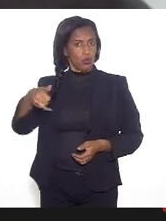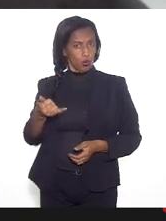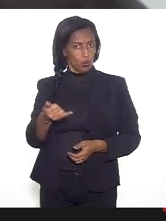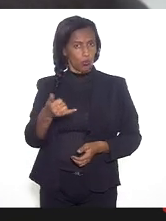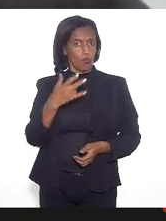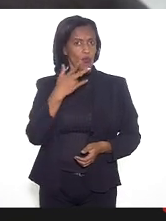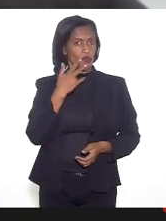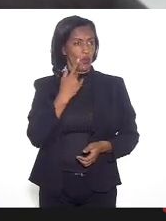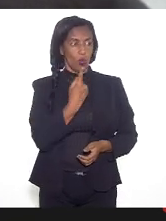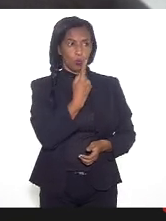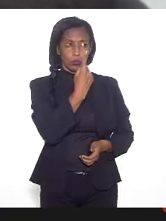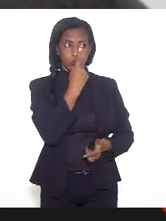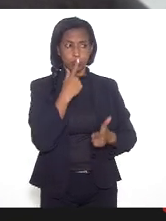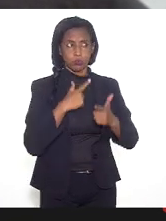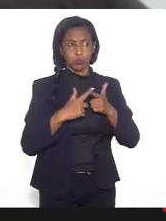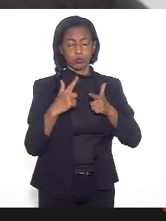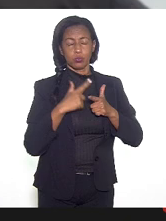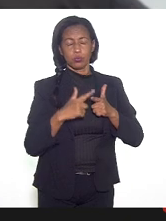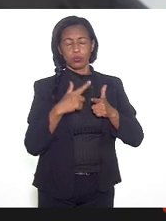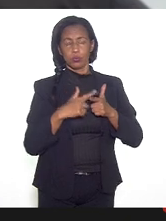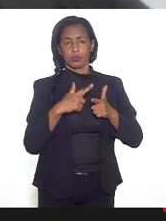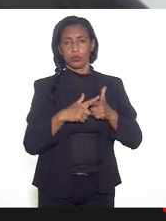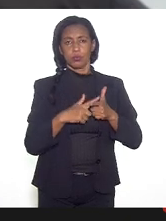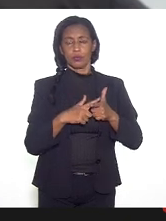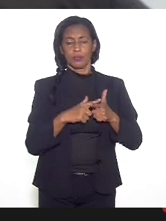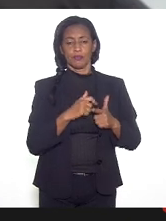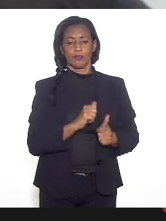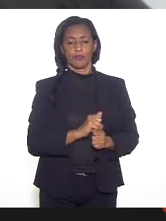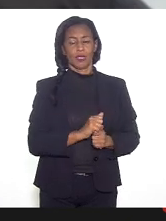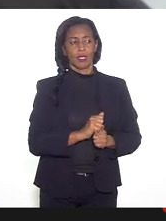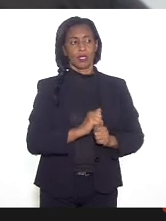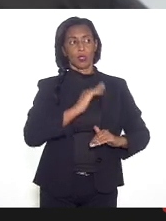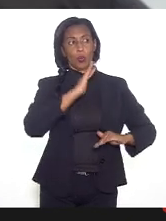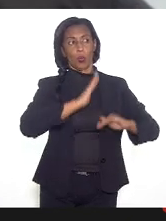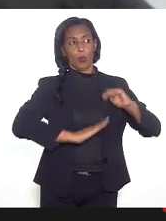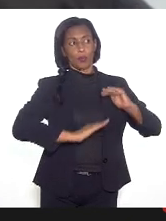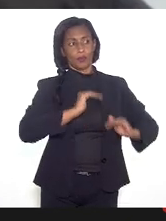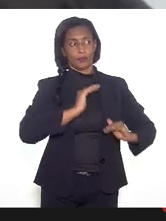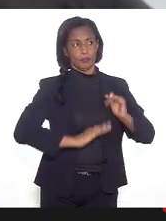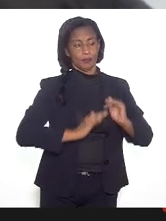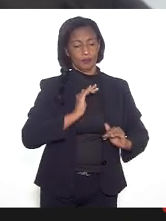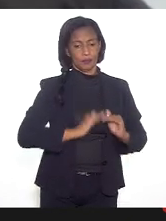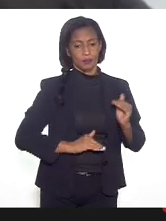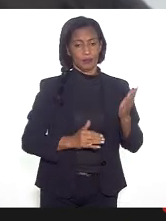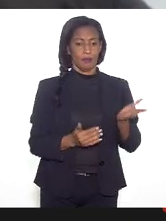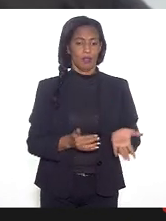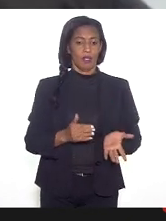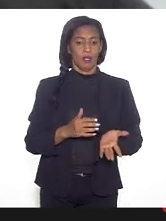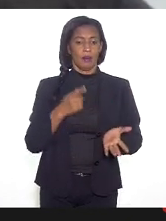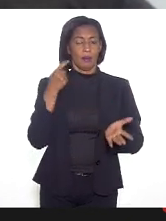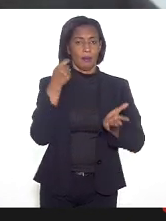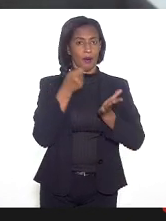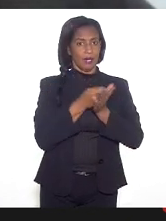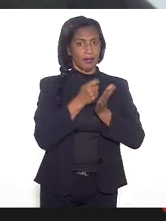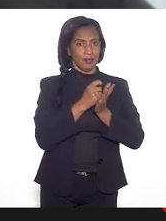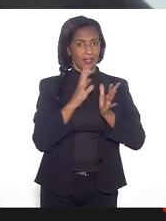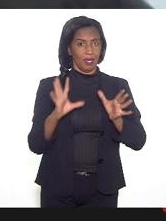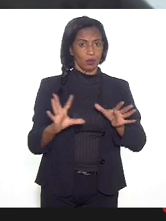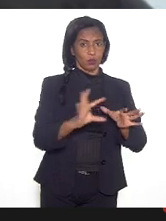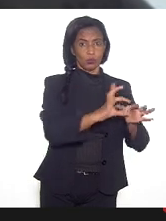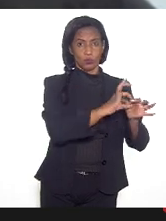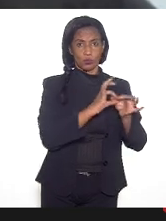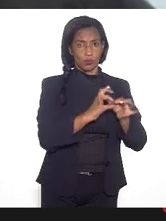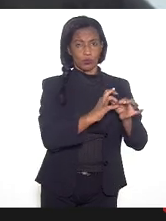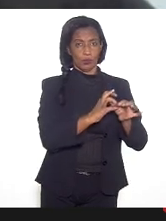um incidente de assunção de competência para tentar uniformizar ali as